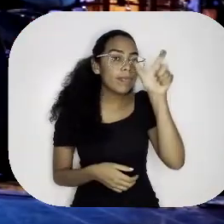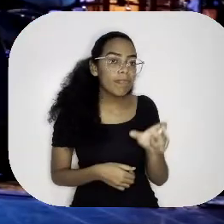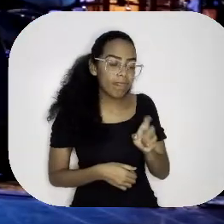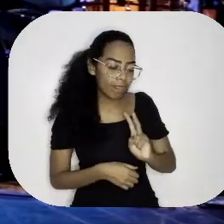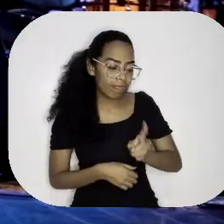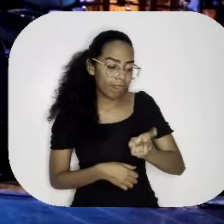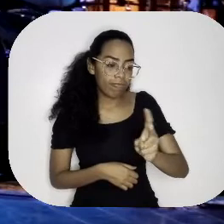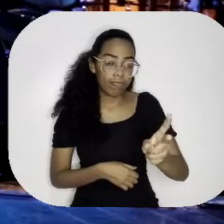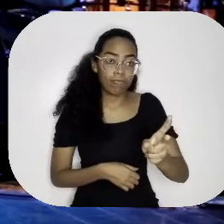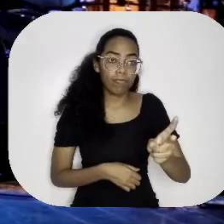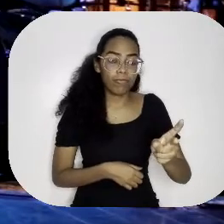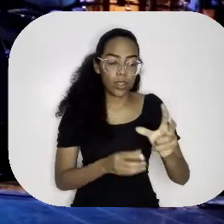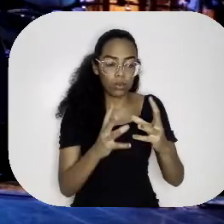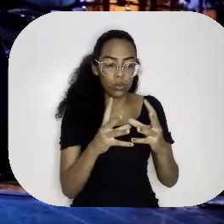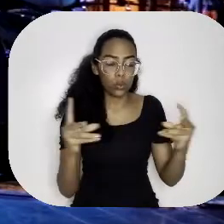Uma encantada, né?